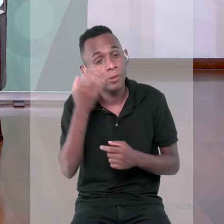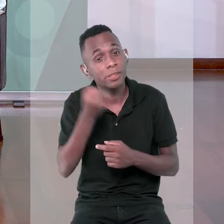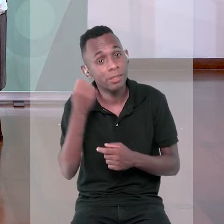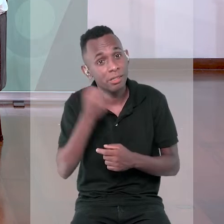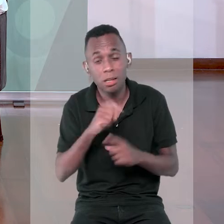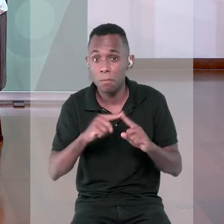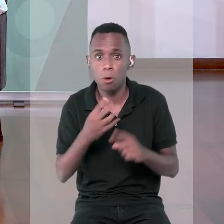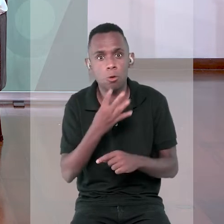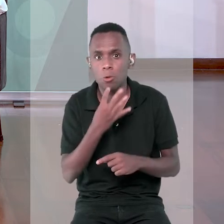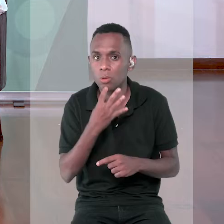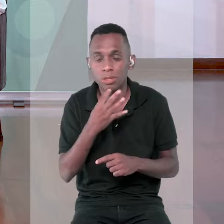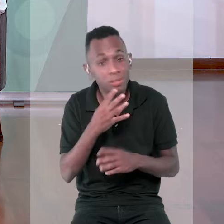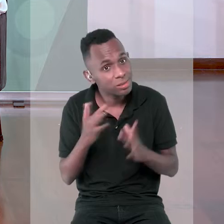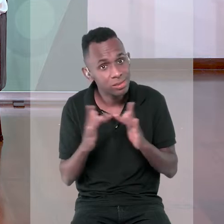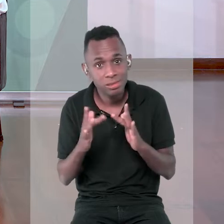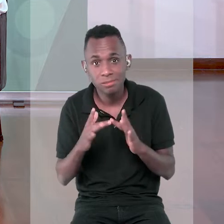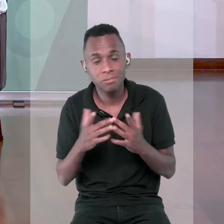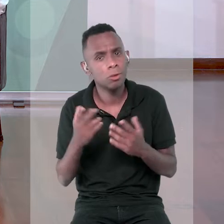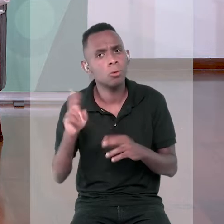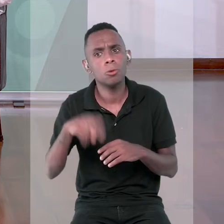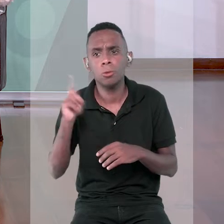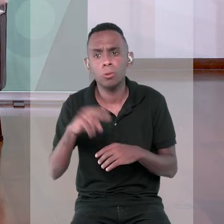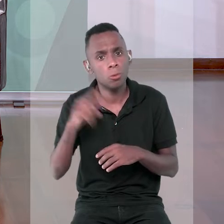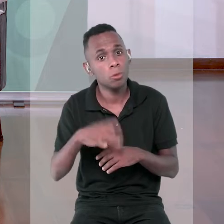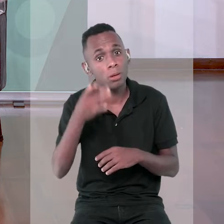a conhecer na época, né, Leila? Eu acho que eu nunca tinha encontrado com